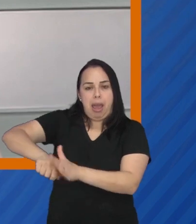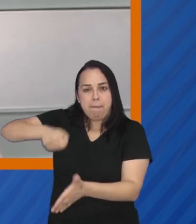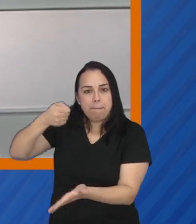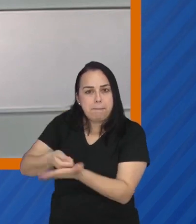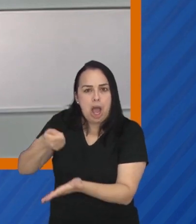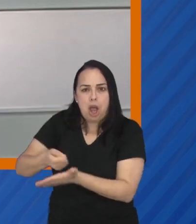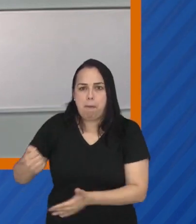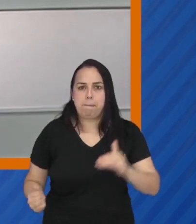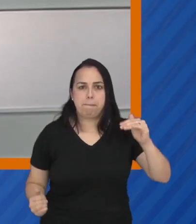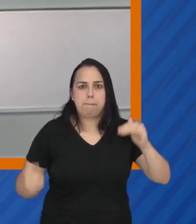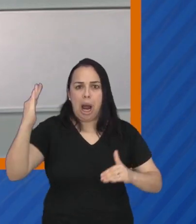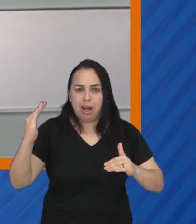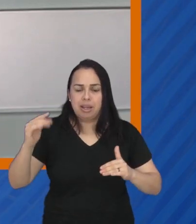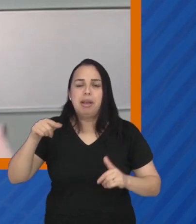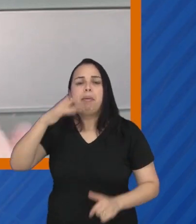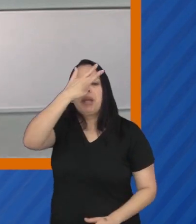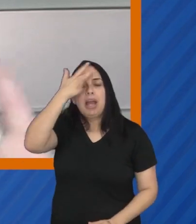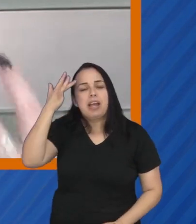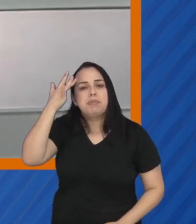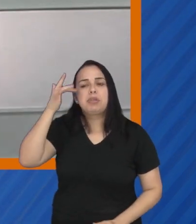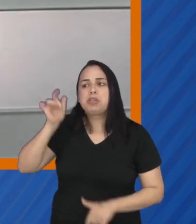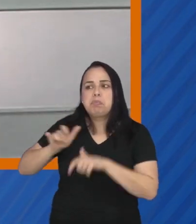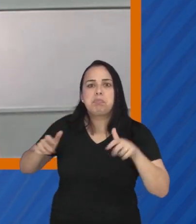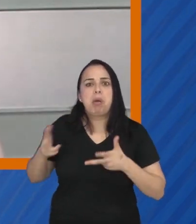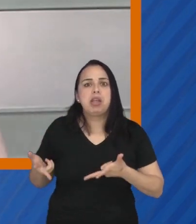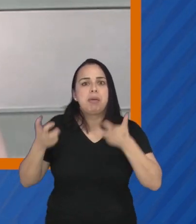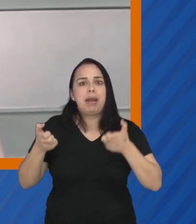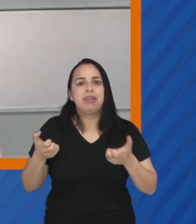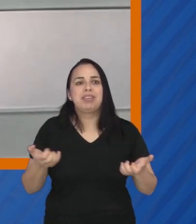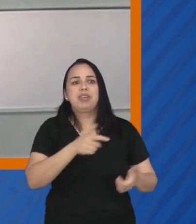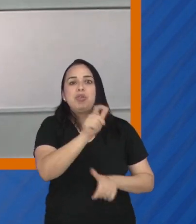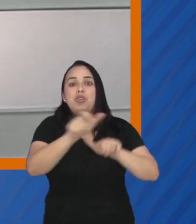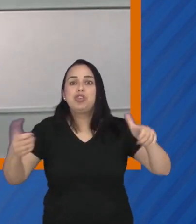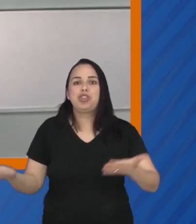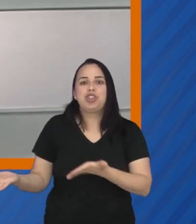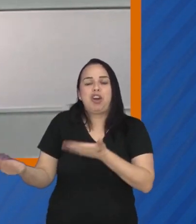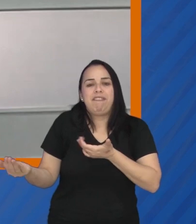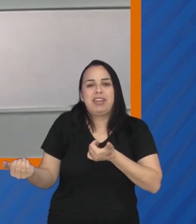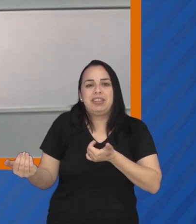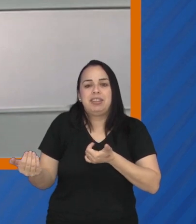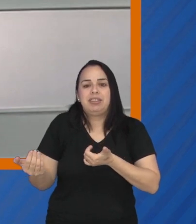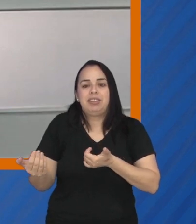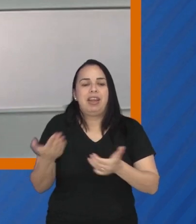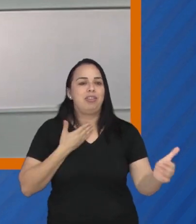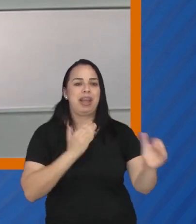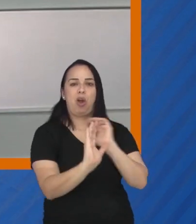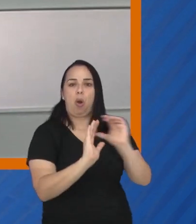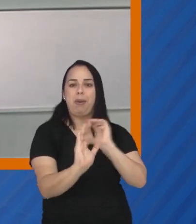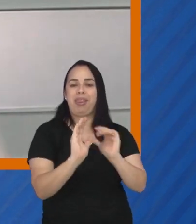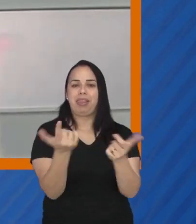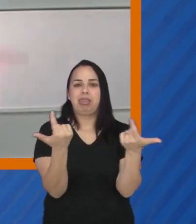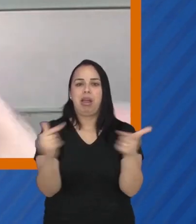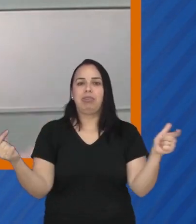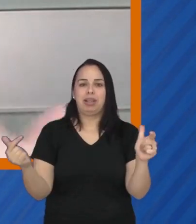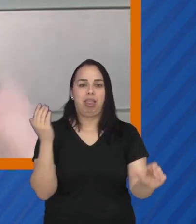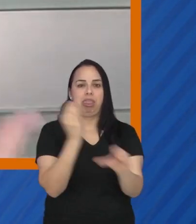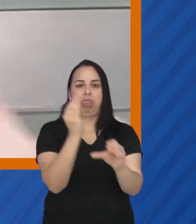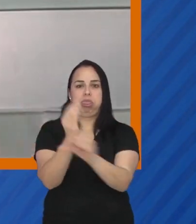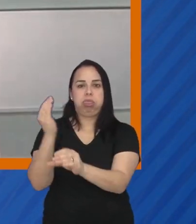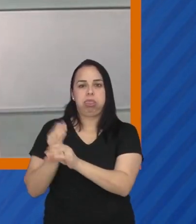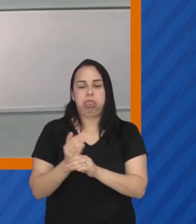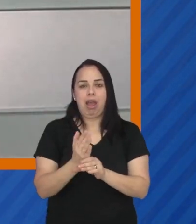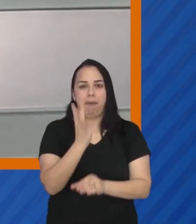paz, na busca por um mundo sem preconceitos ou brigas, aberto ao diálogo. Então a campanha quer conscientizar